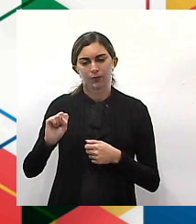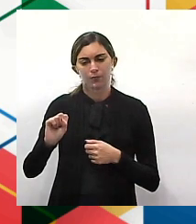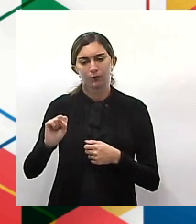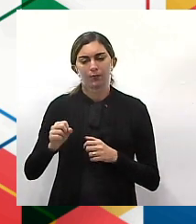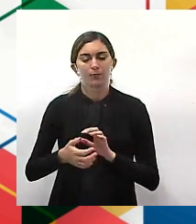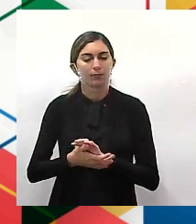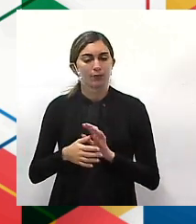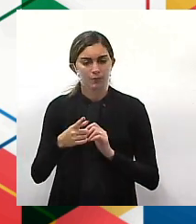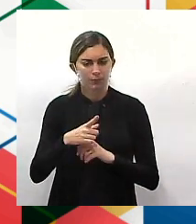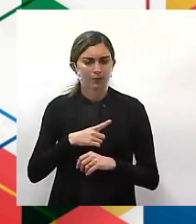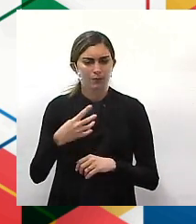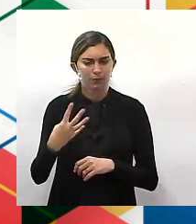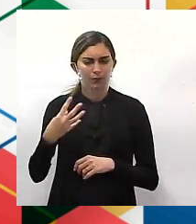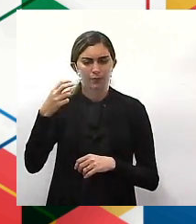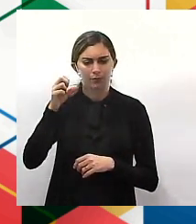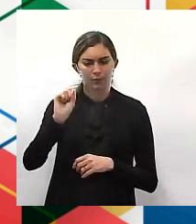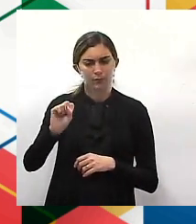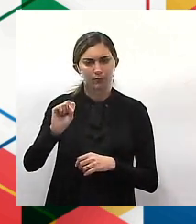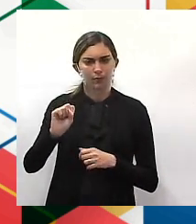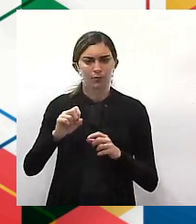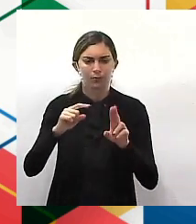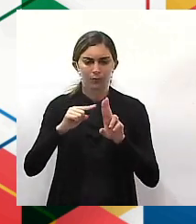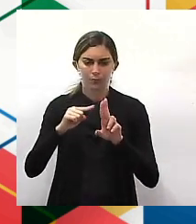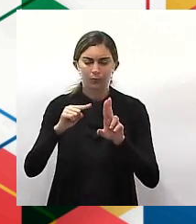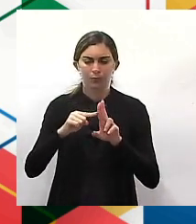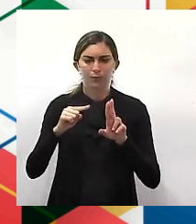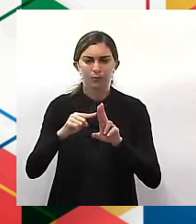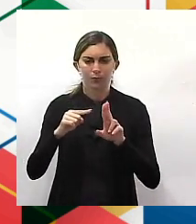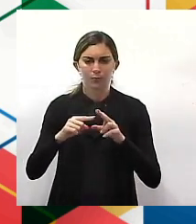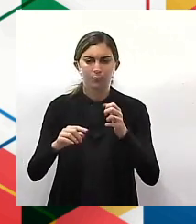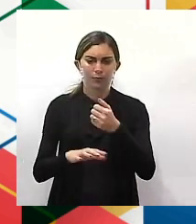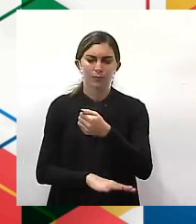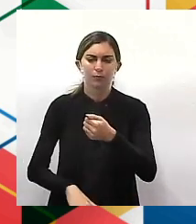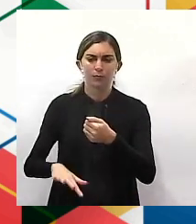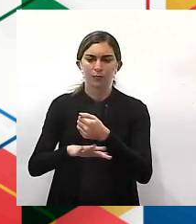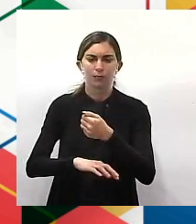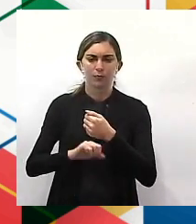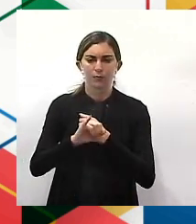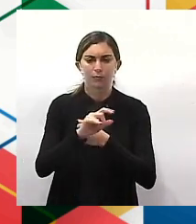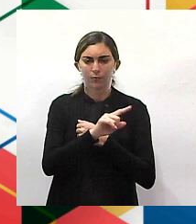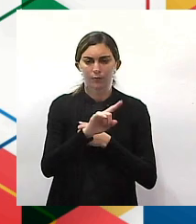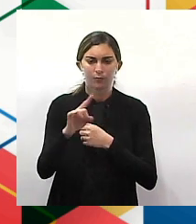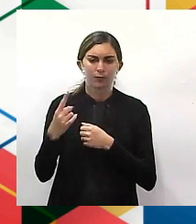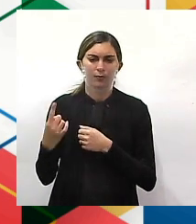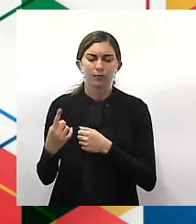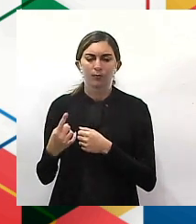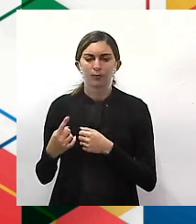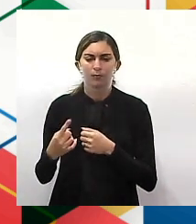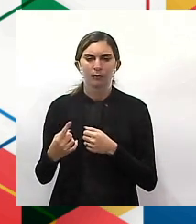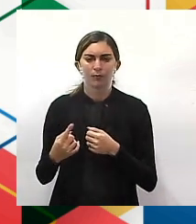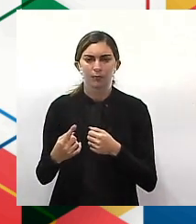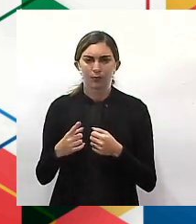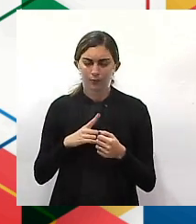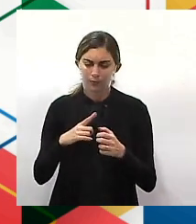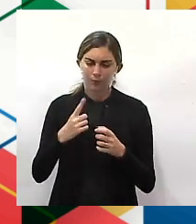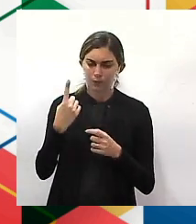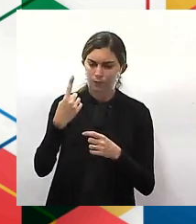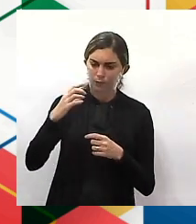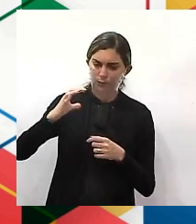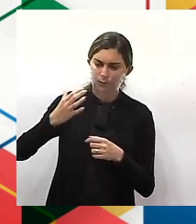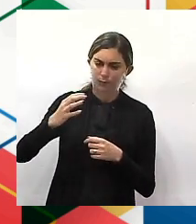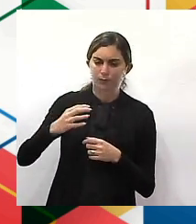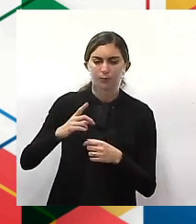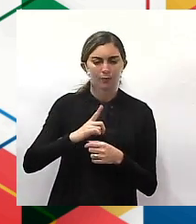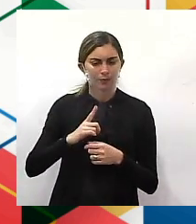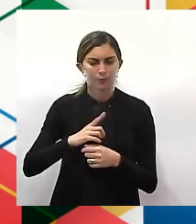48. Então, você tem 48 unidades de área. Se cada quadradinho desse aí for 1 centímetro quadrado, a